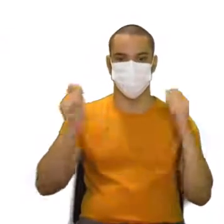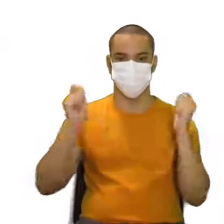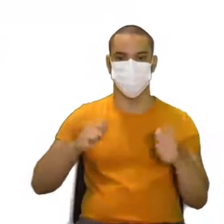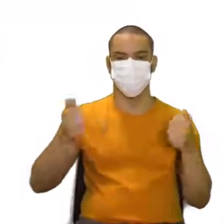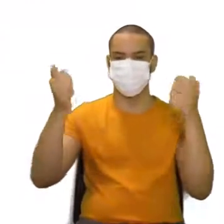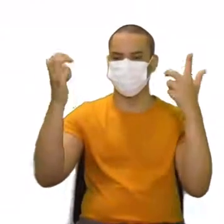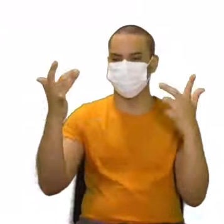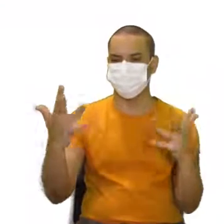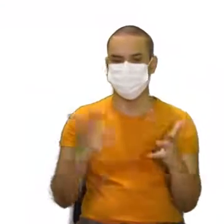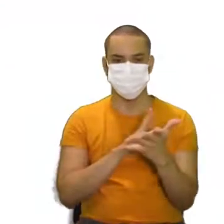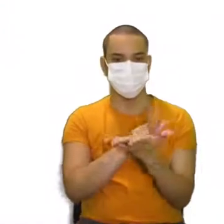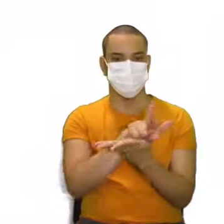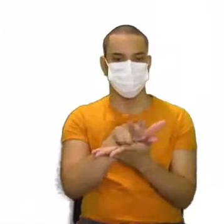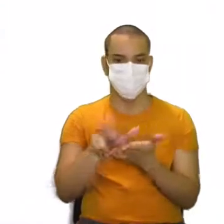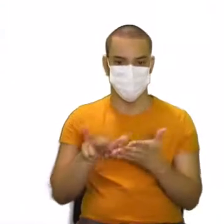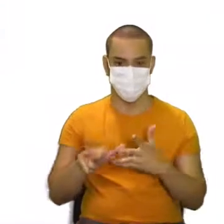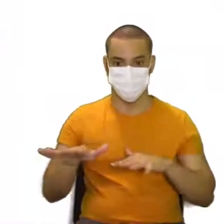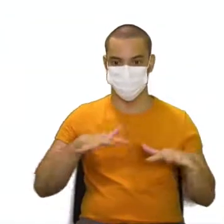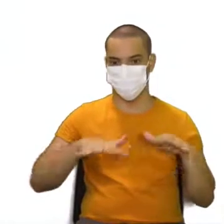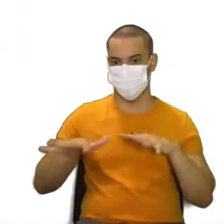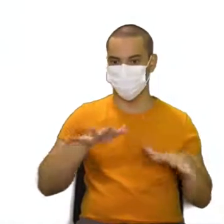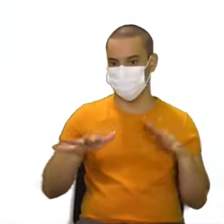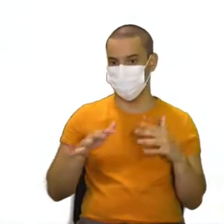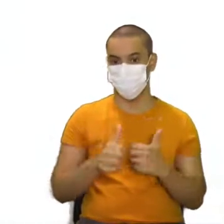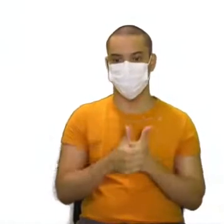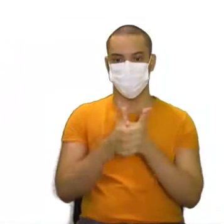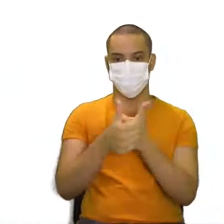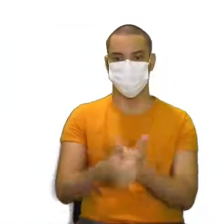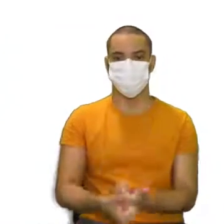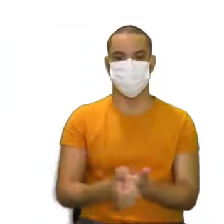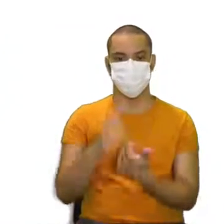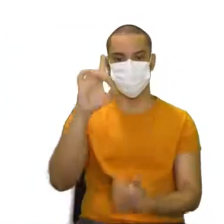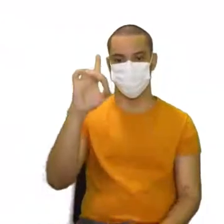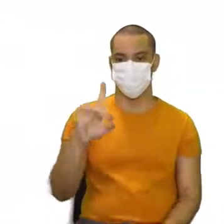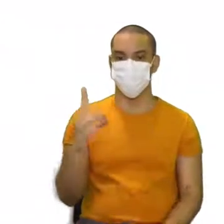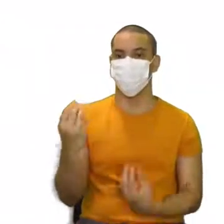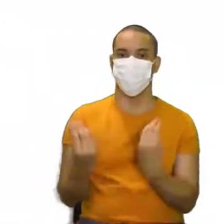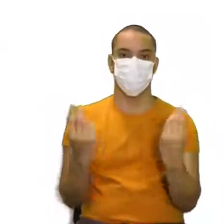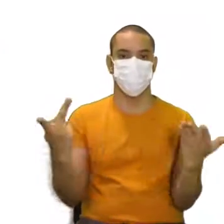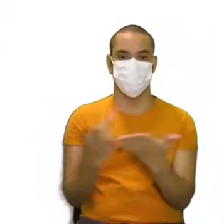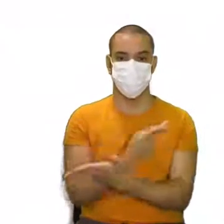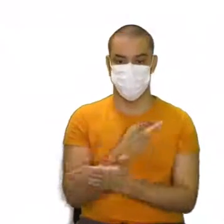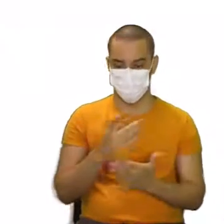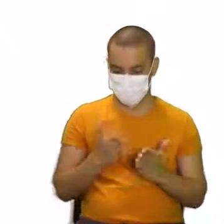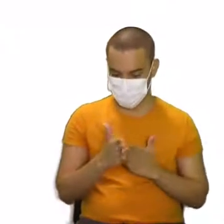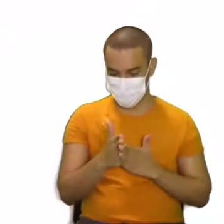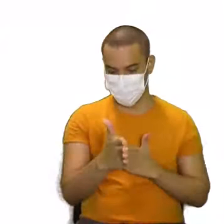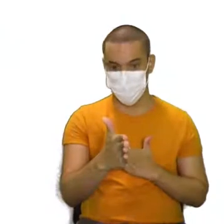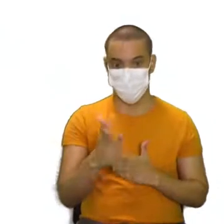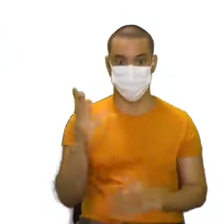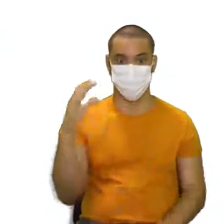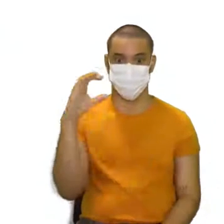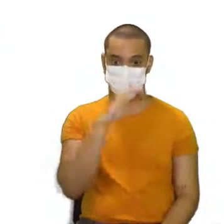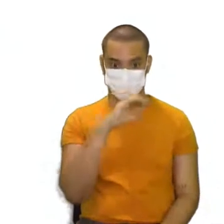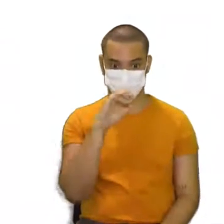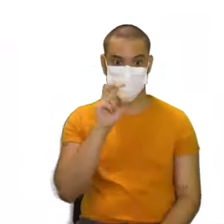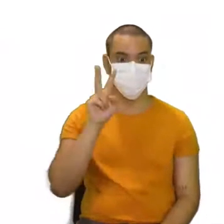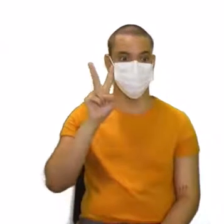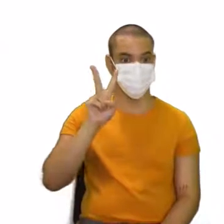diversos tipos de movimentos conforme a direção de sua velocidade v e